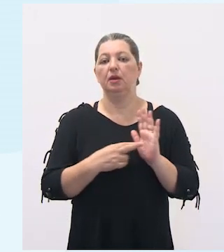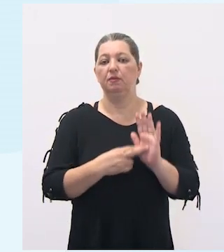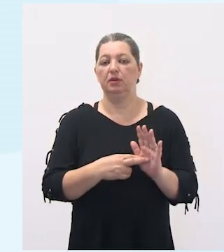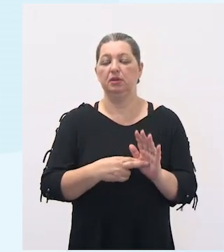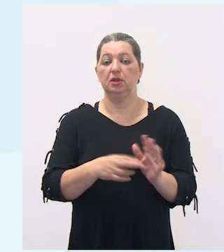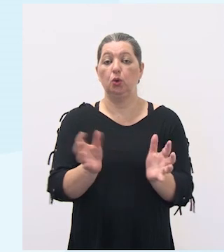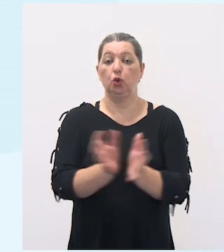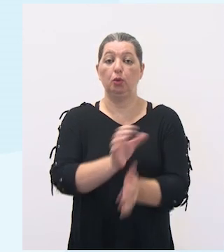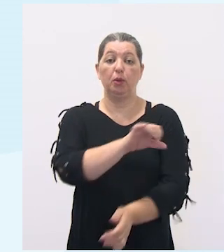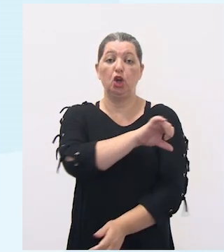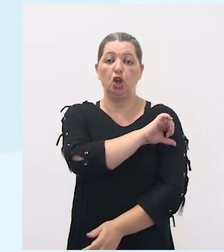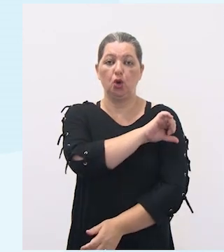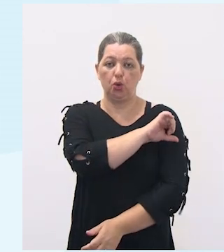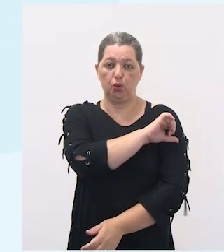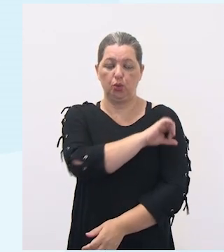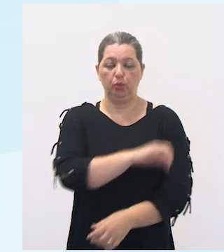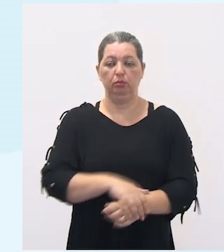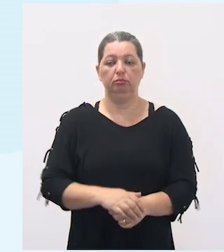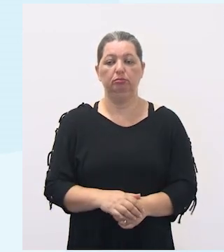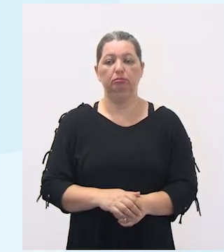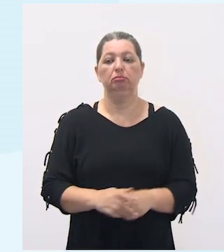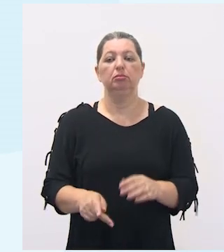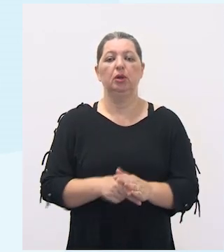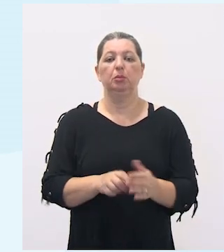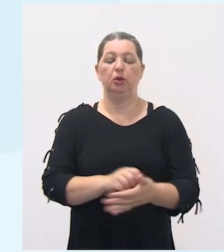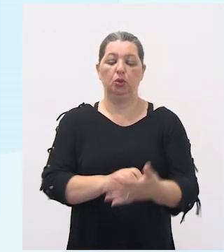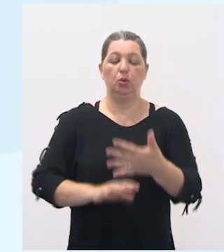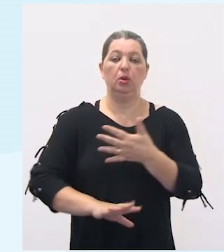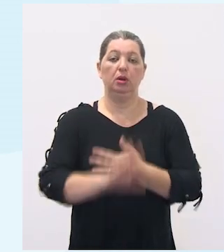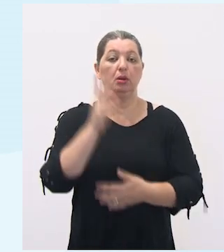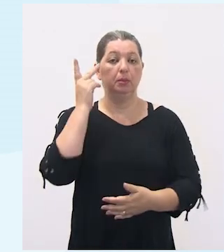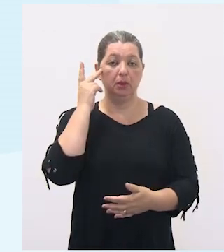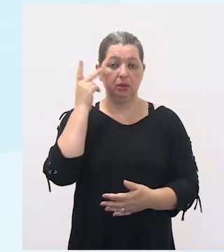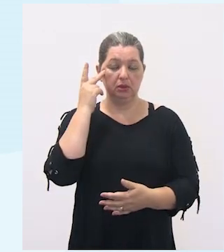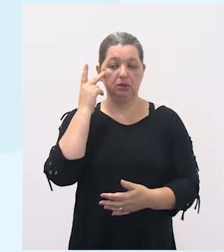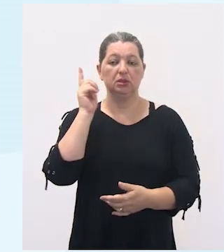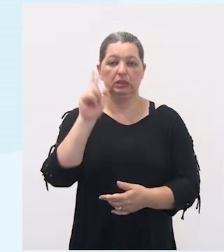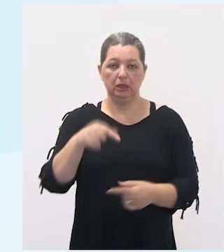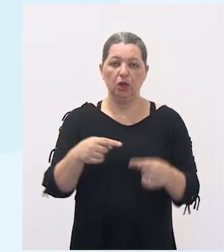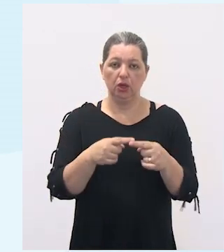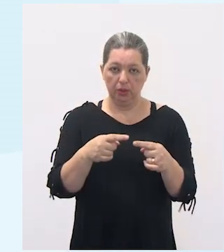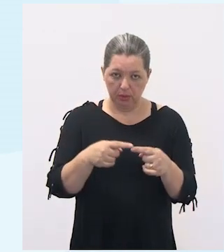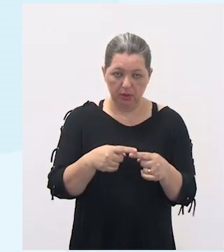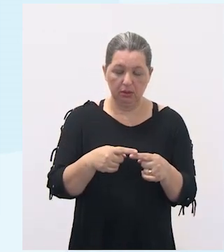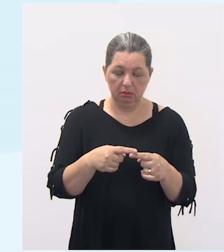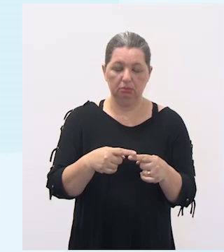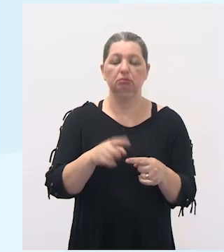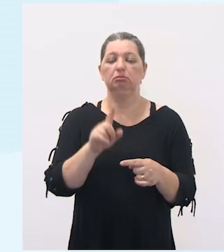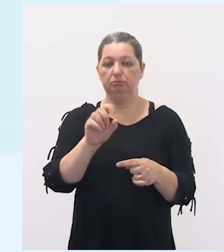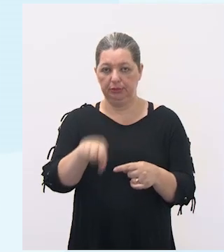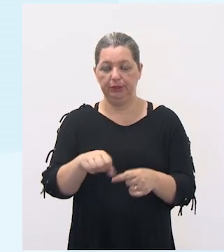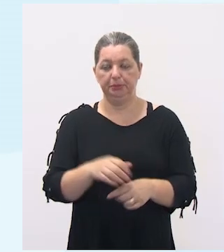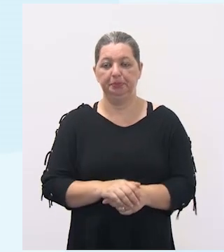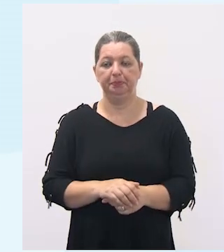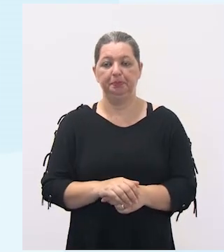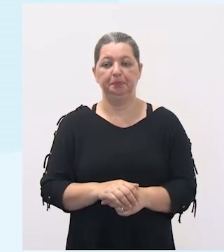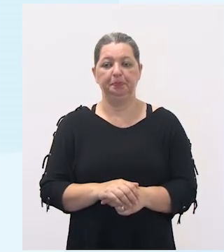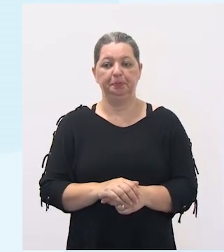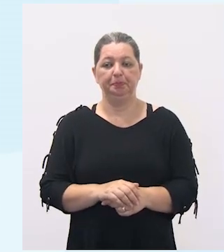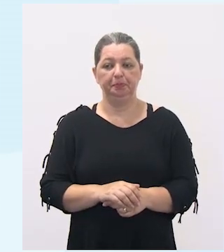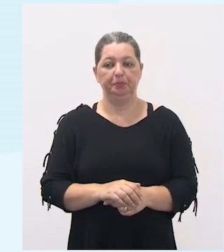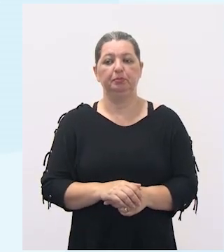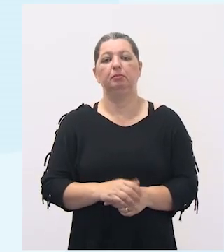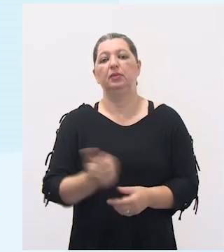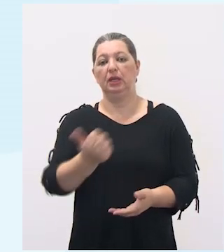ano. No currículo paulista também, conversa com a BNCC? Sim, conversa com a BNCC.